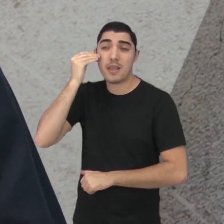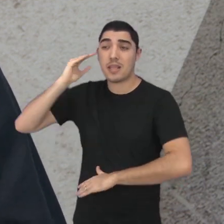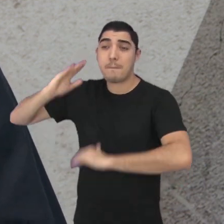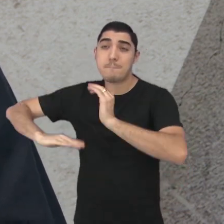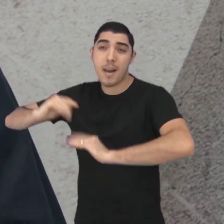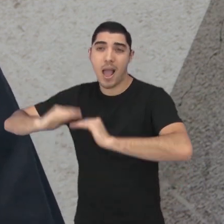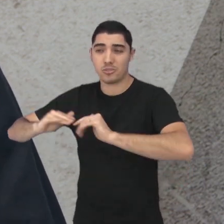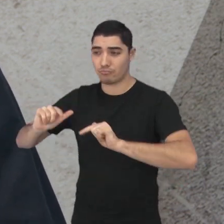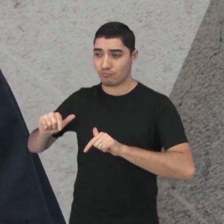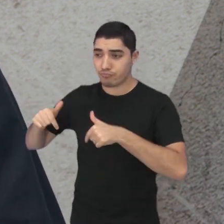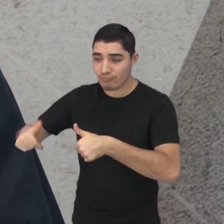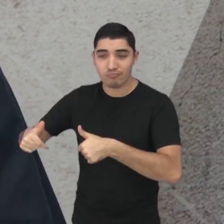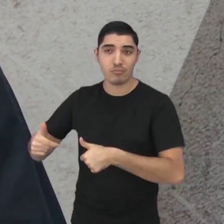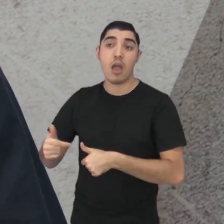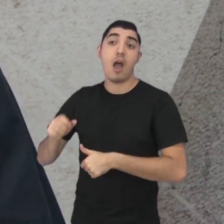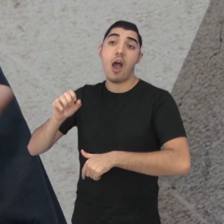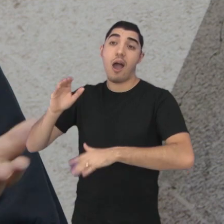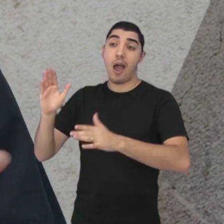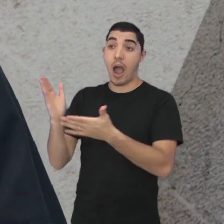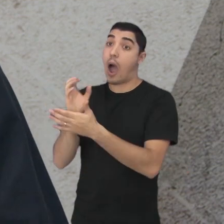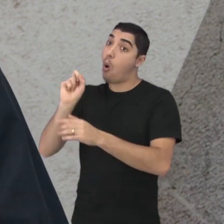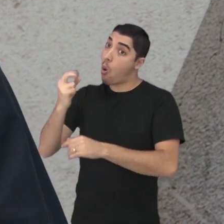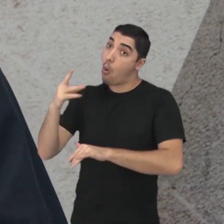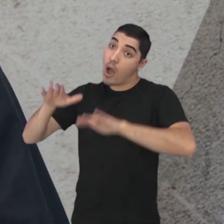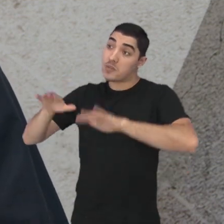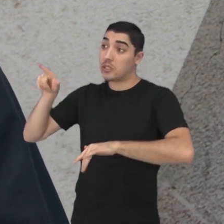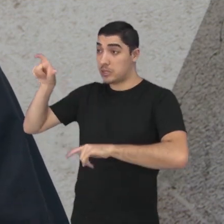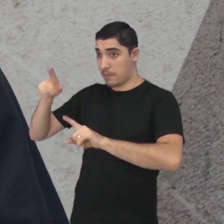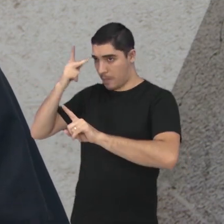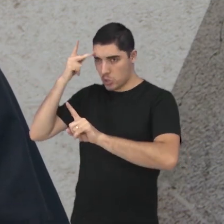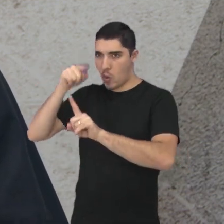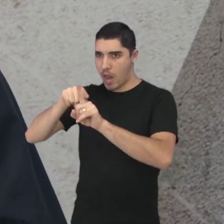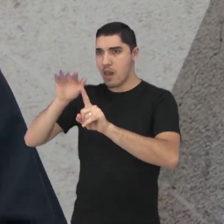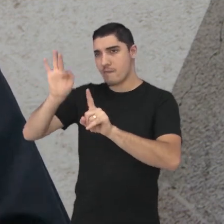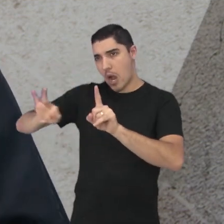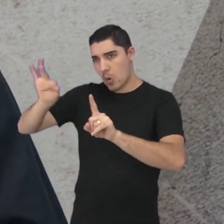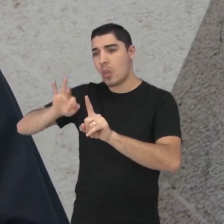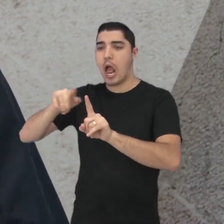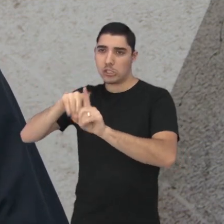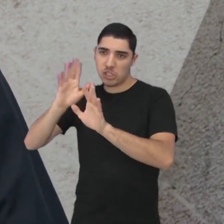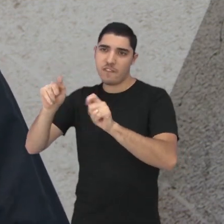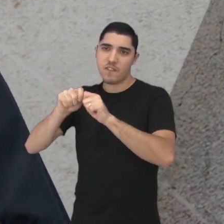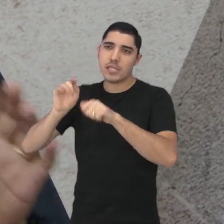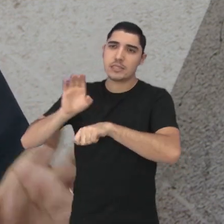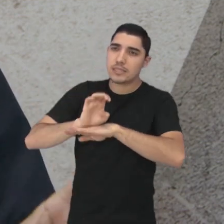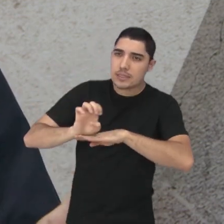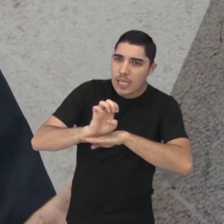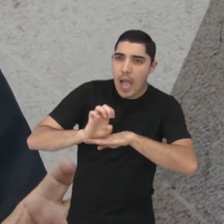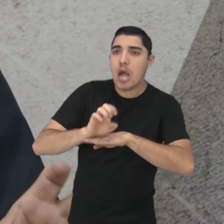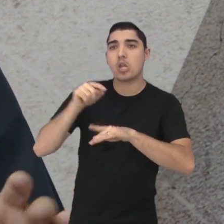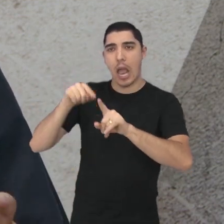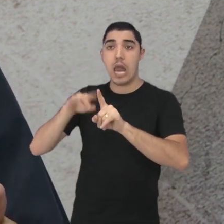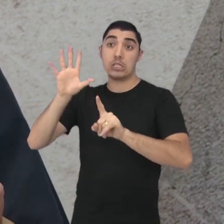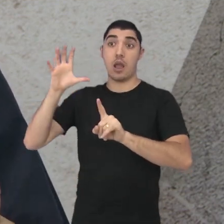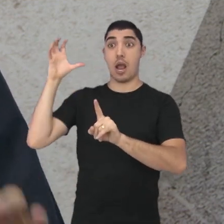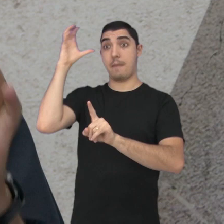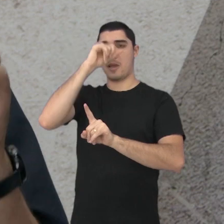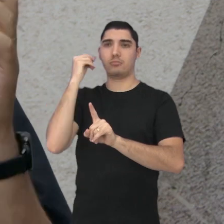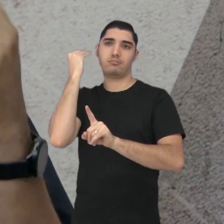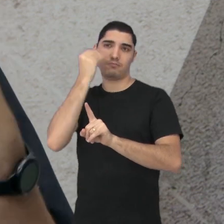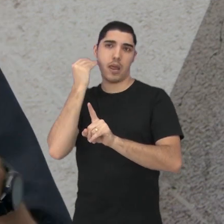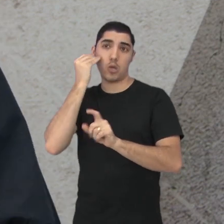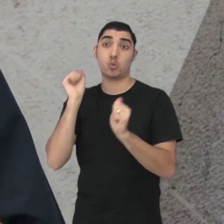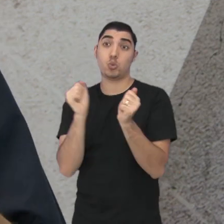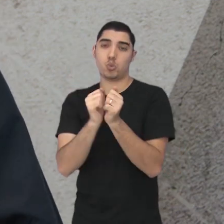vem praticamente bastante cru ainda, a não ser que ele já tenha trabalhado nesse processo enquanto ele estava estudando ali, fez um estágio em alguma empresa e aprendeu